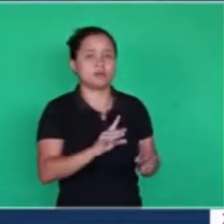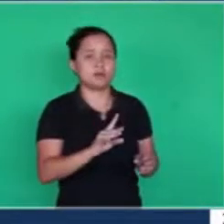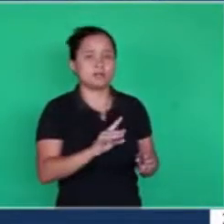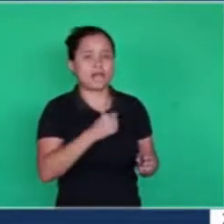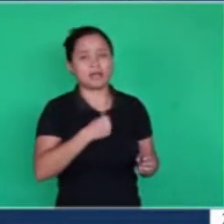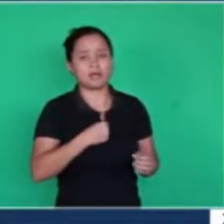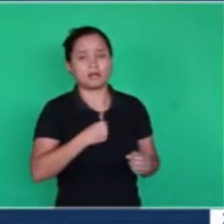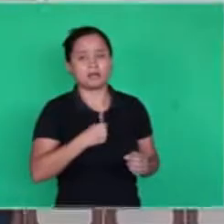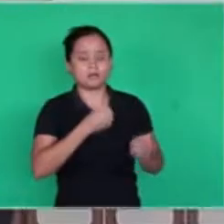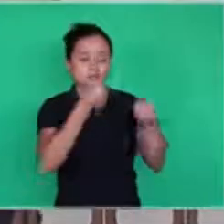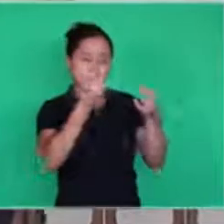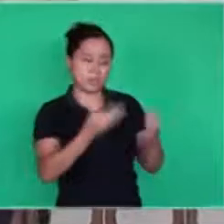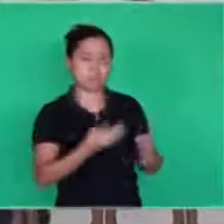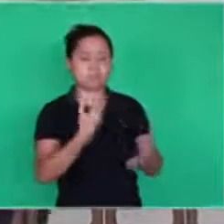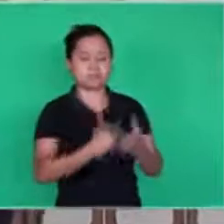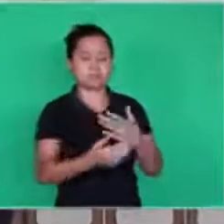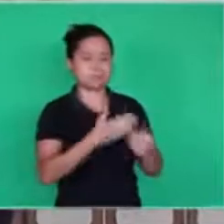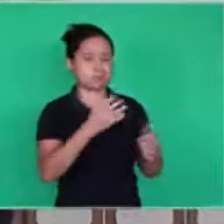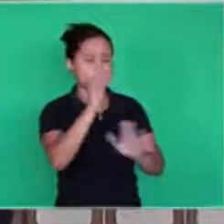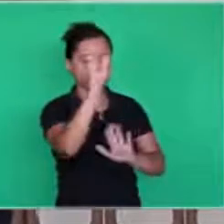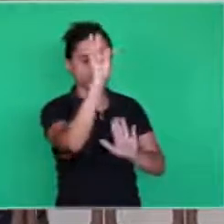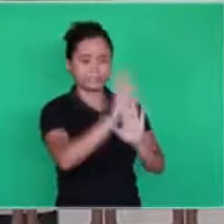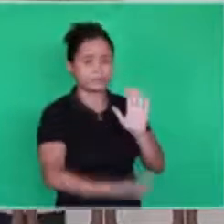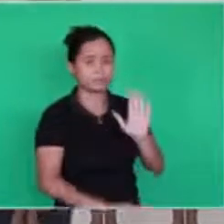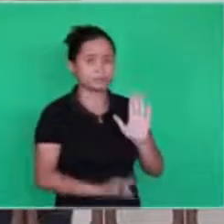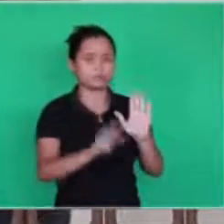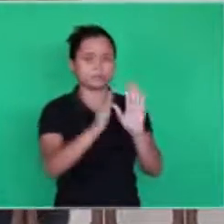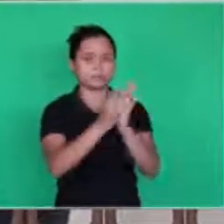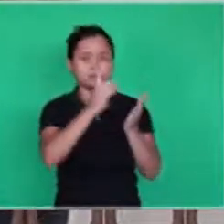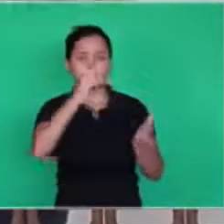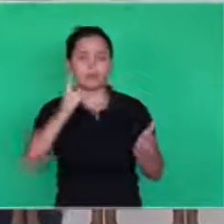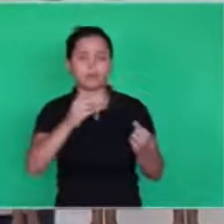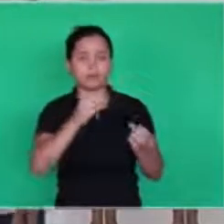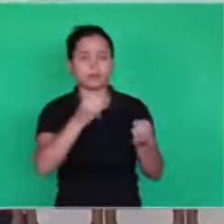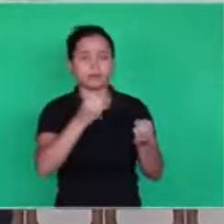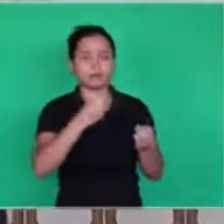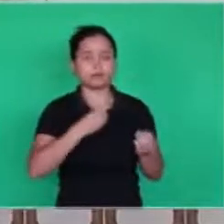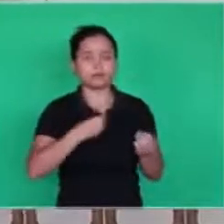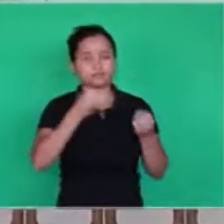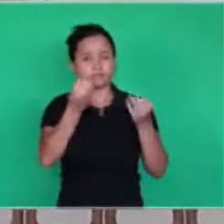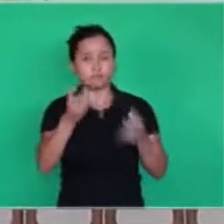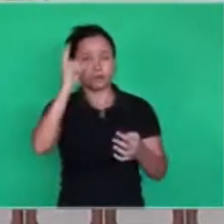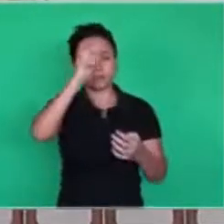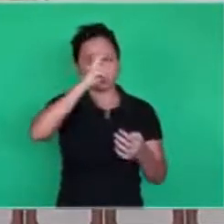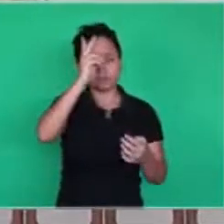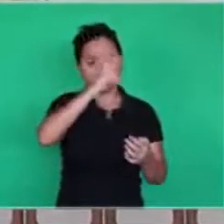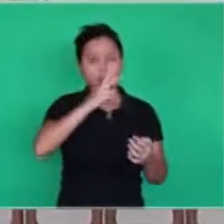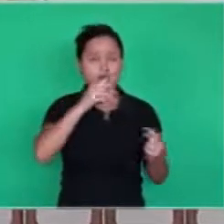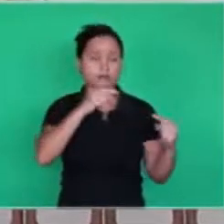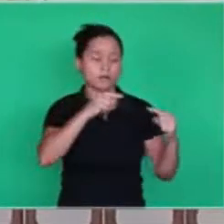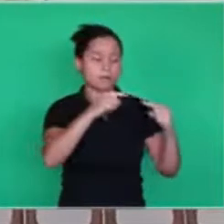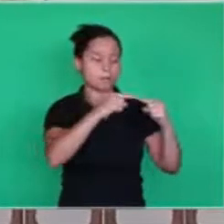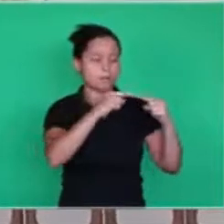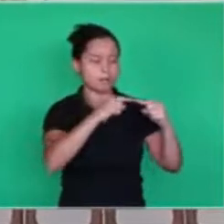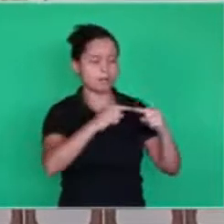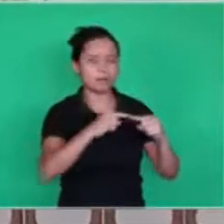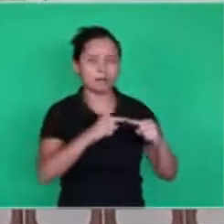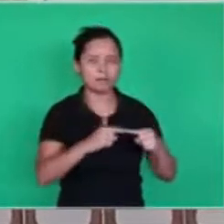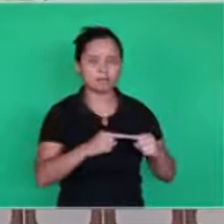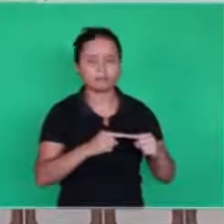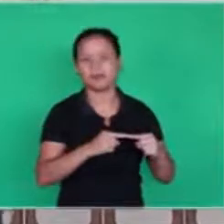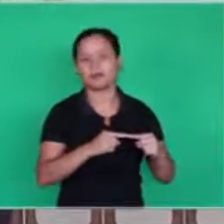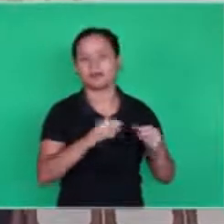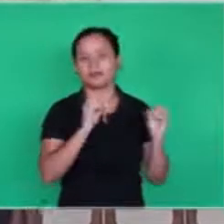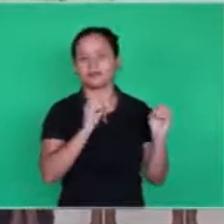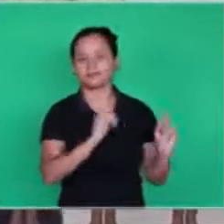ótimo. Eu conto uma história, ou eu digo que aquilo combina com aquilo, o que importa é isso aqui, ó. Se o Espírito Santo